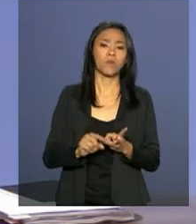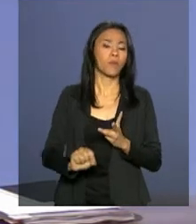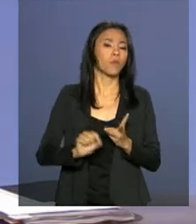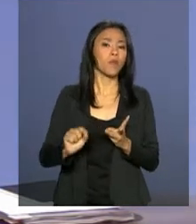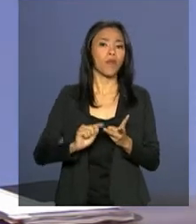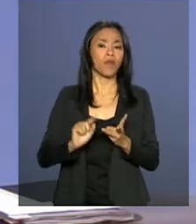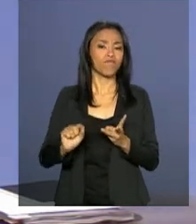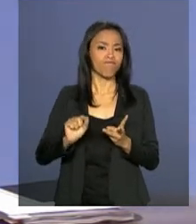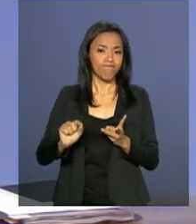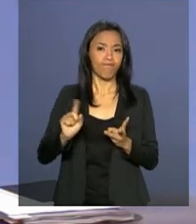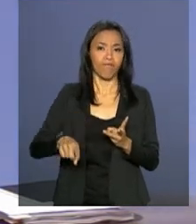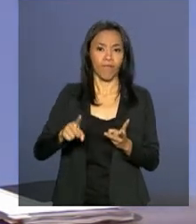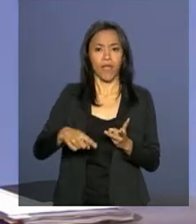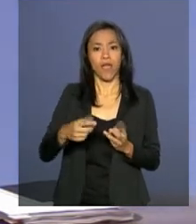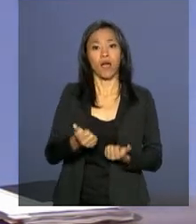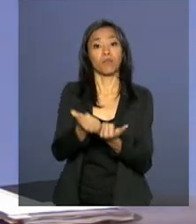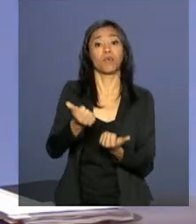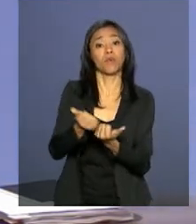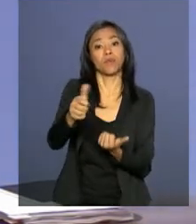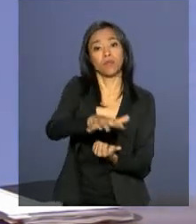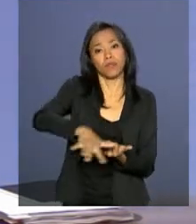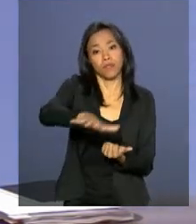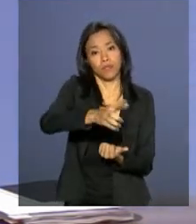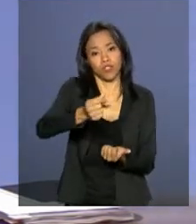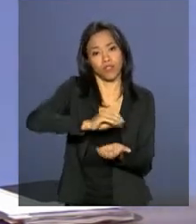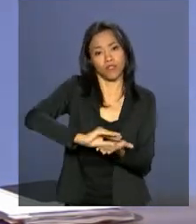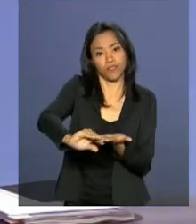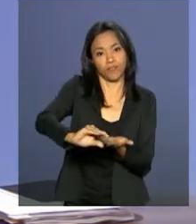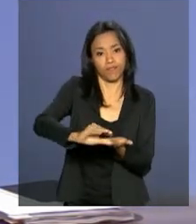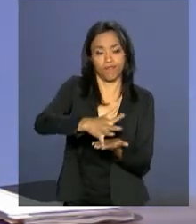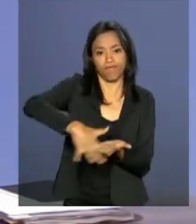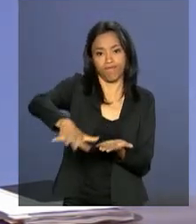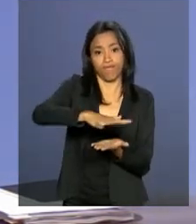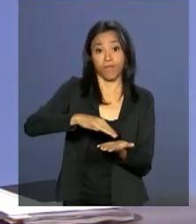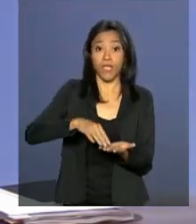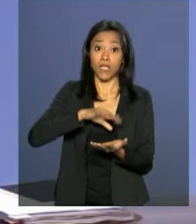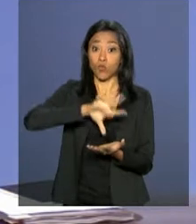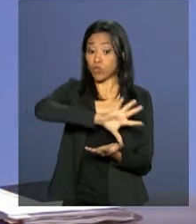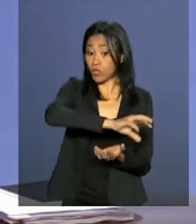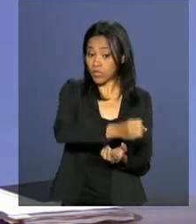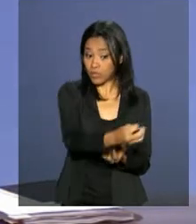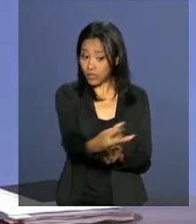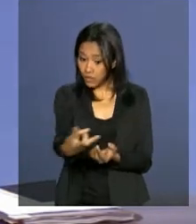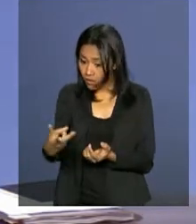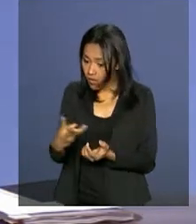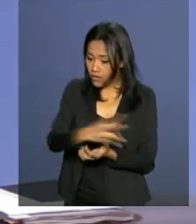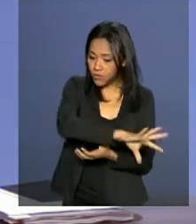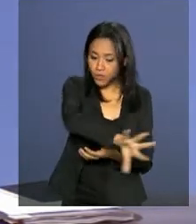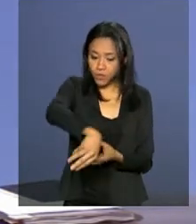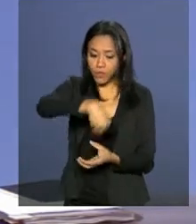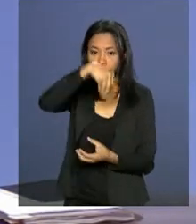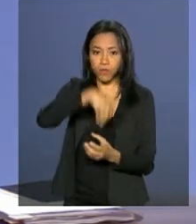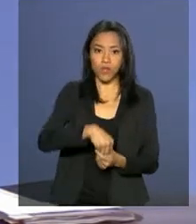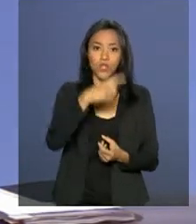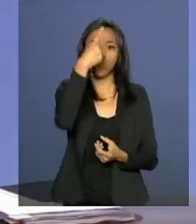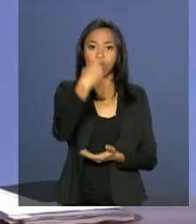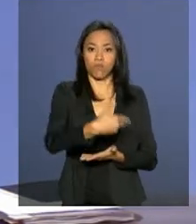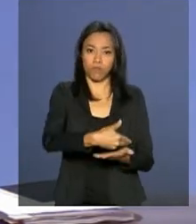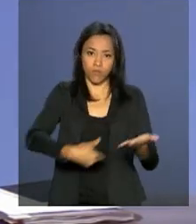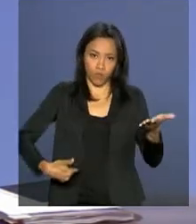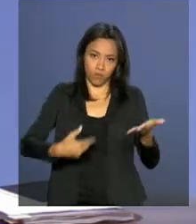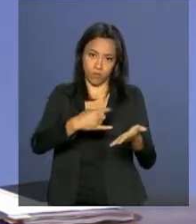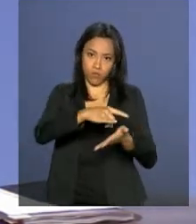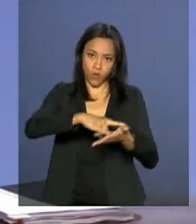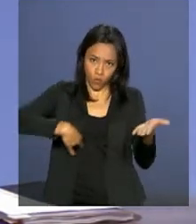é de cooperação e de facilitação de investimentos a idéia é ter reunido em um único instrumento todo o marco não tarifário que regula